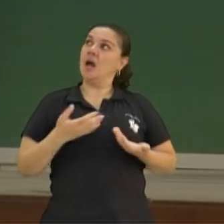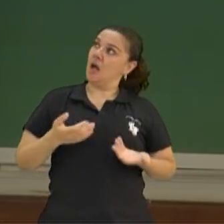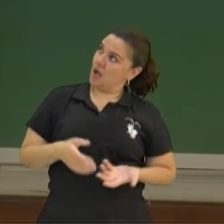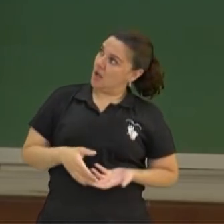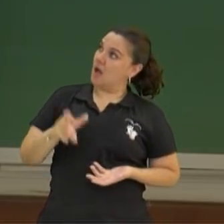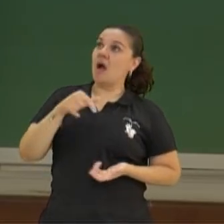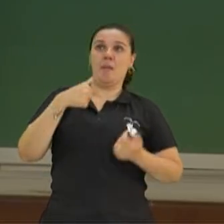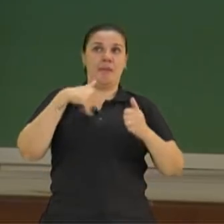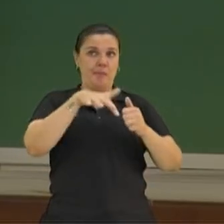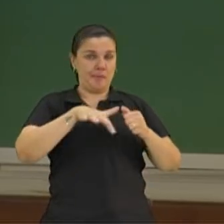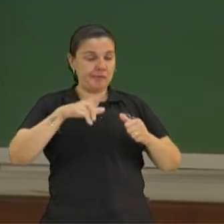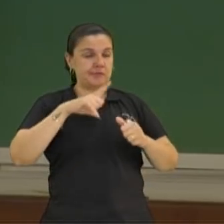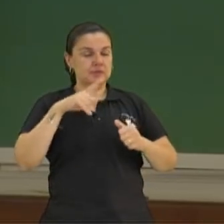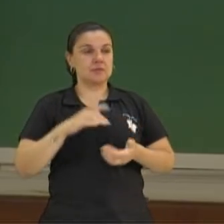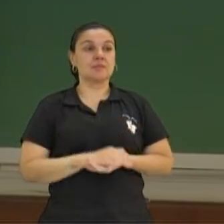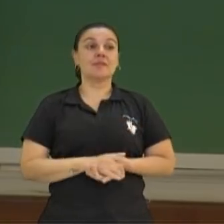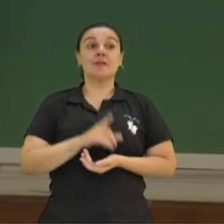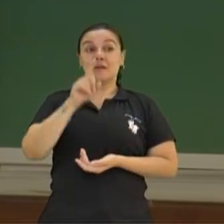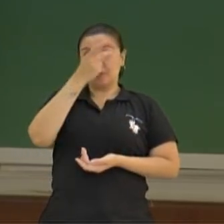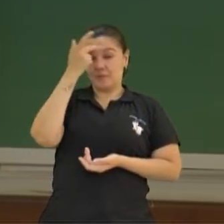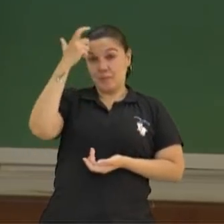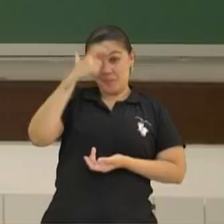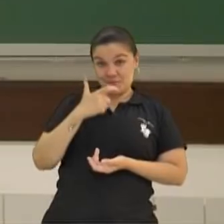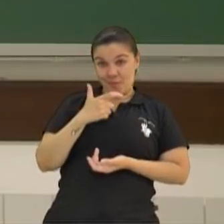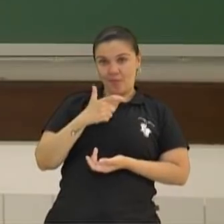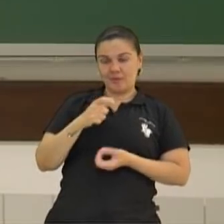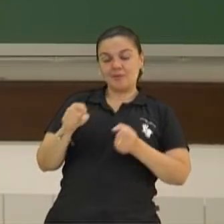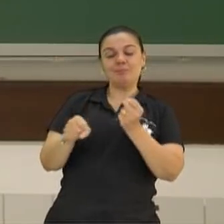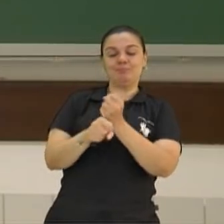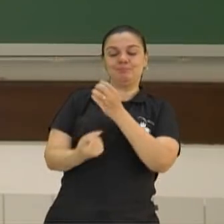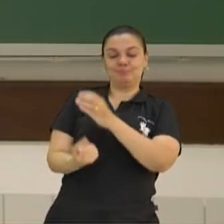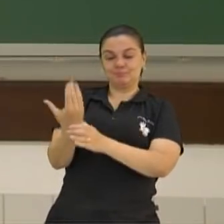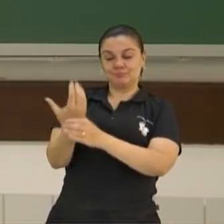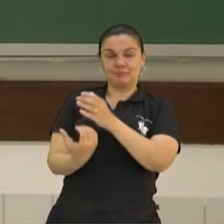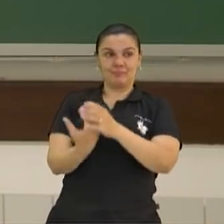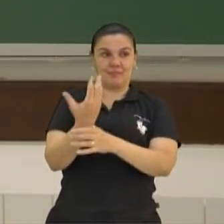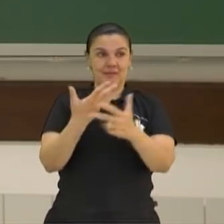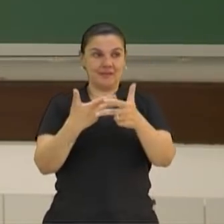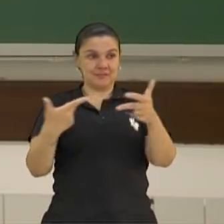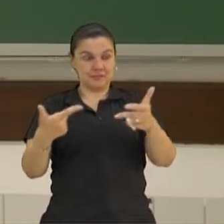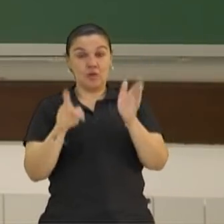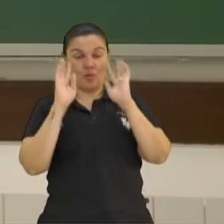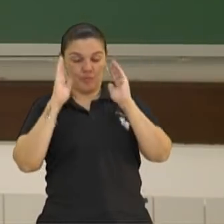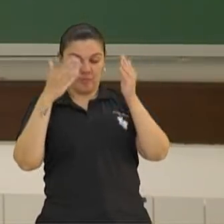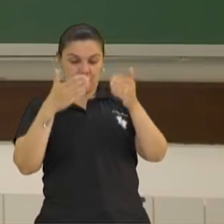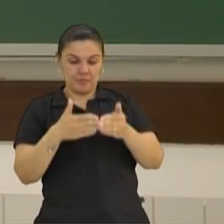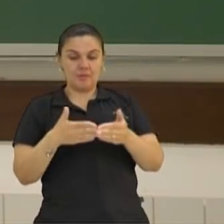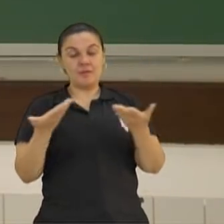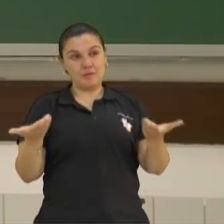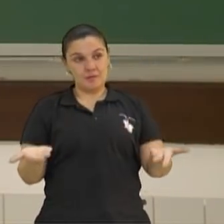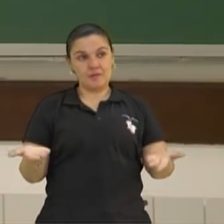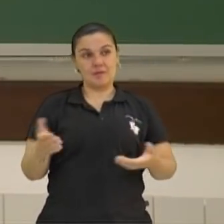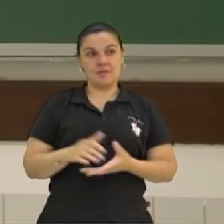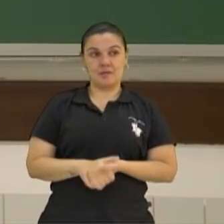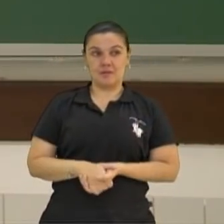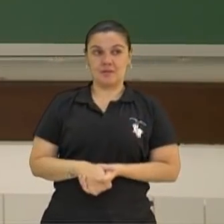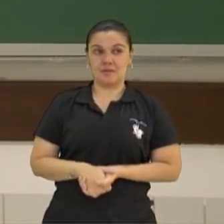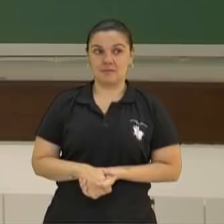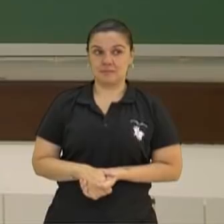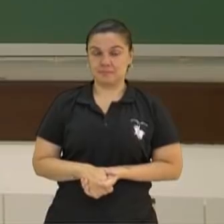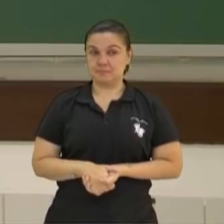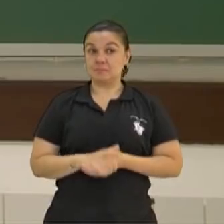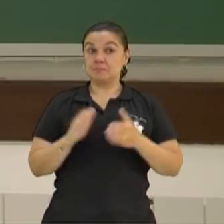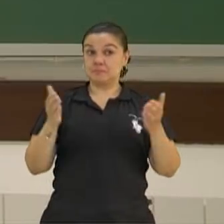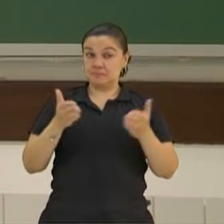mas aqui na minha região tem. Então foi o ser humano que plantou, que deve ser alguma área destinada para a indústria